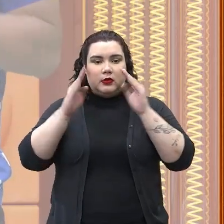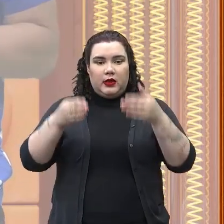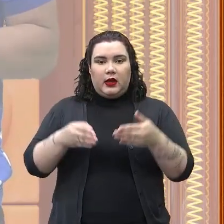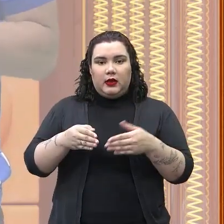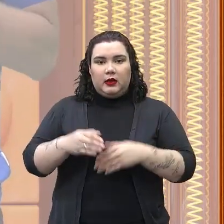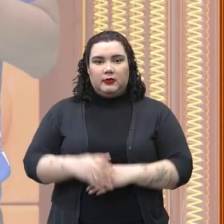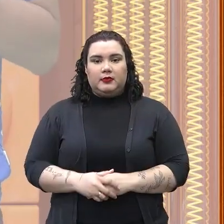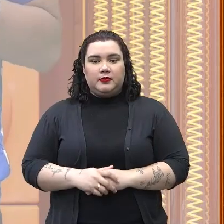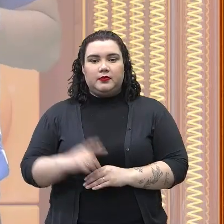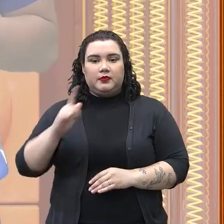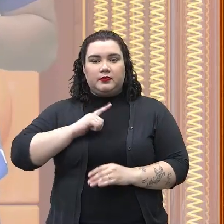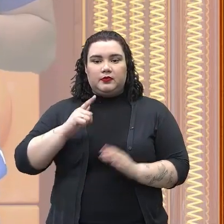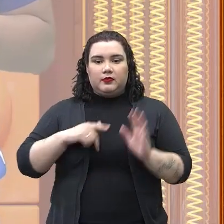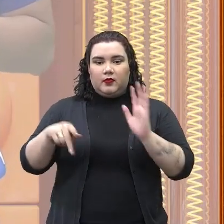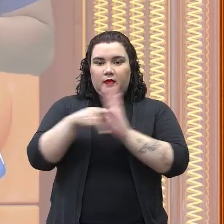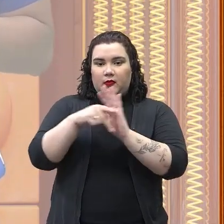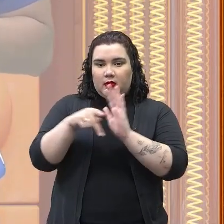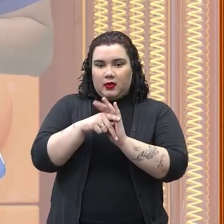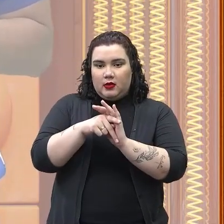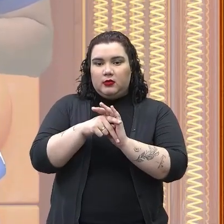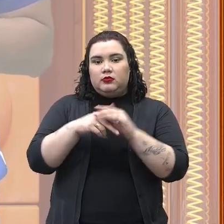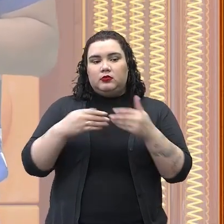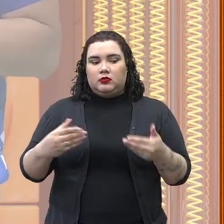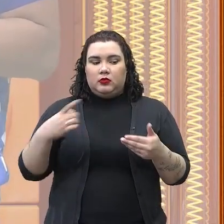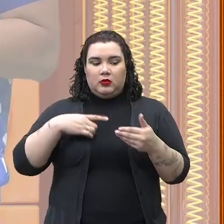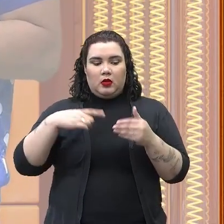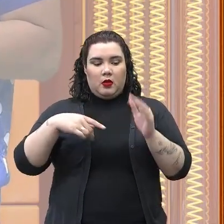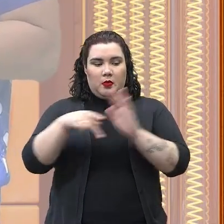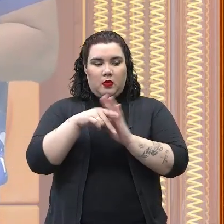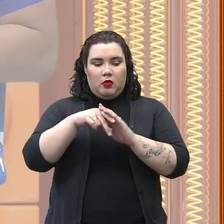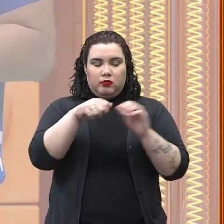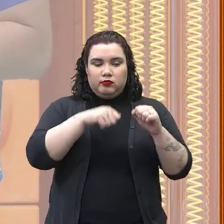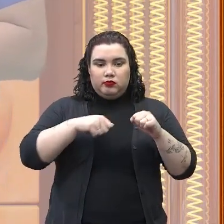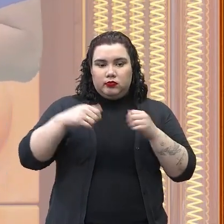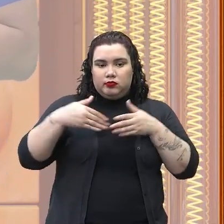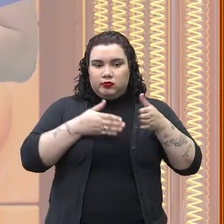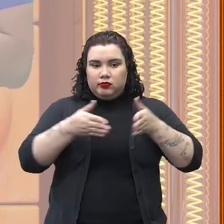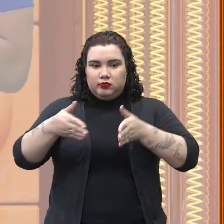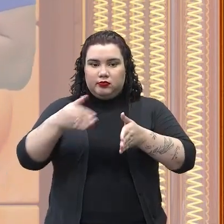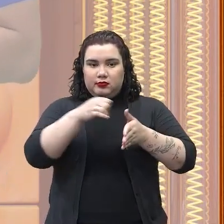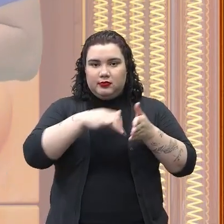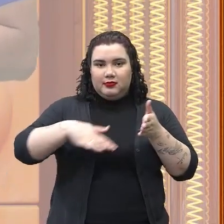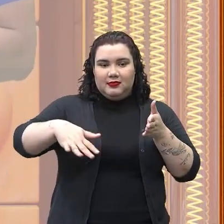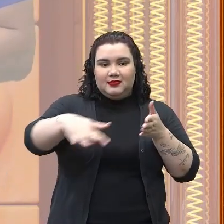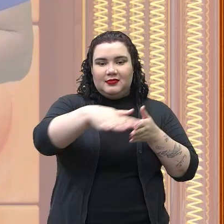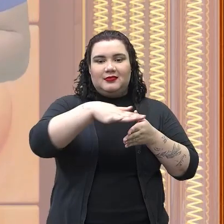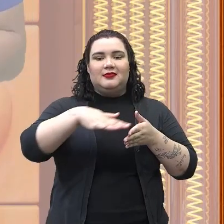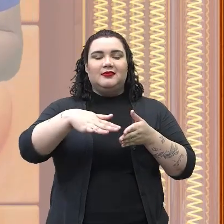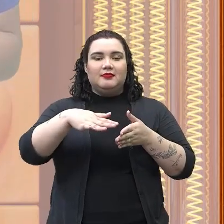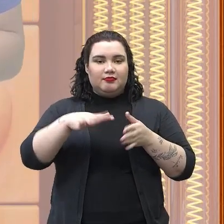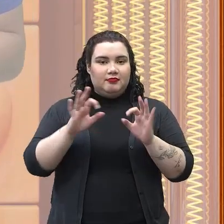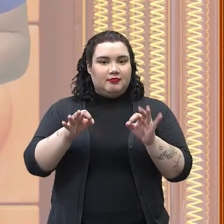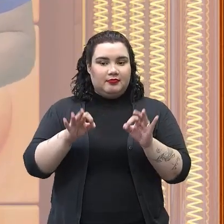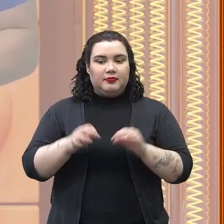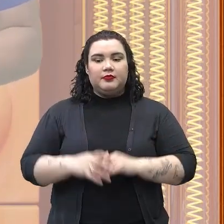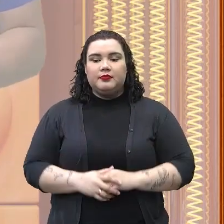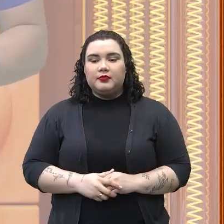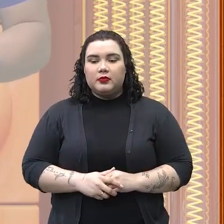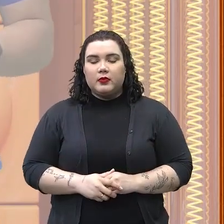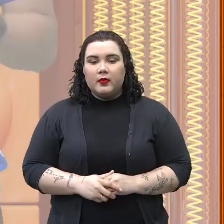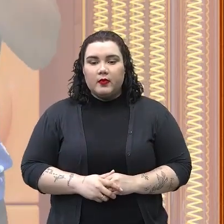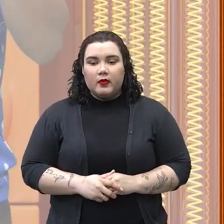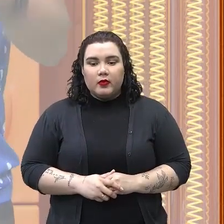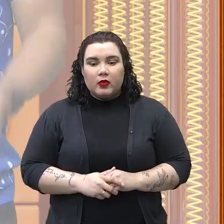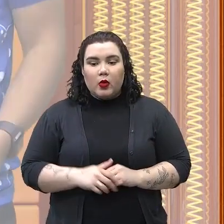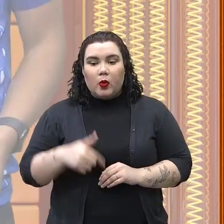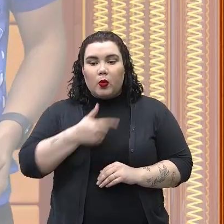a gente precisa entender que a nossa bacia hidrográfica amazônica ela está toda conectada por esses rios principais.